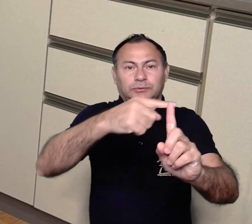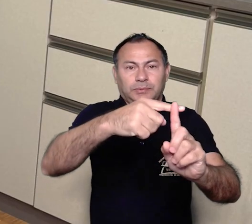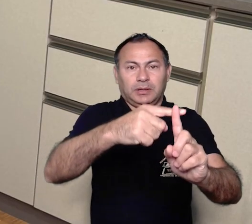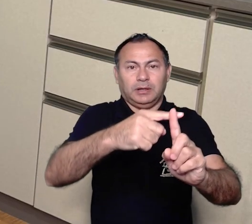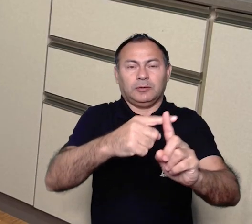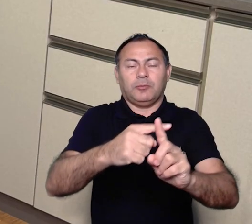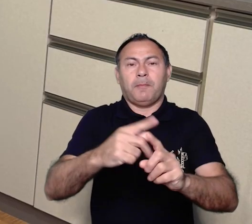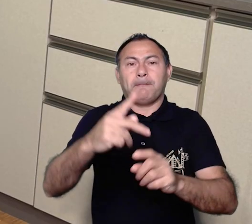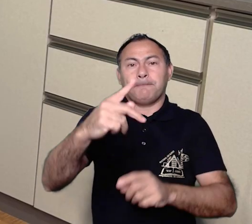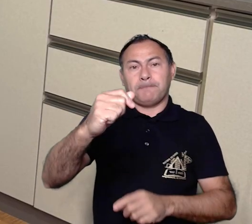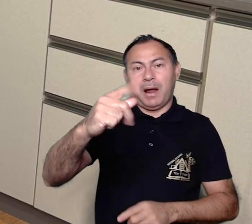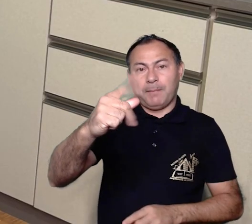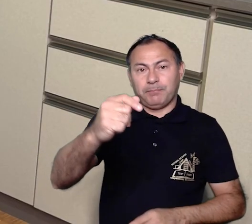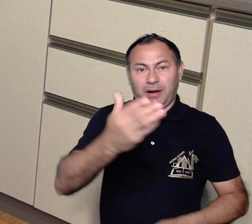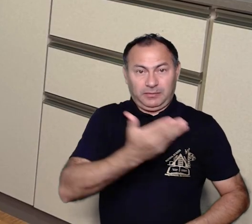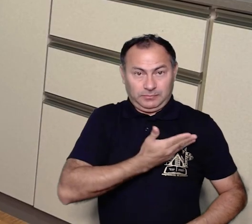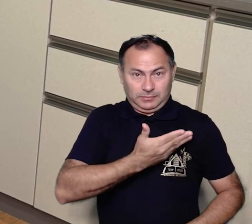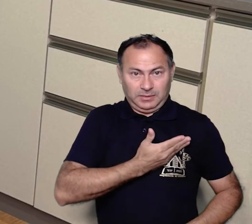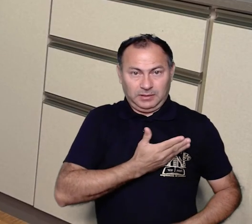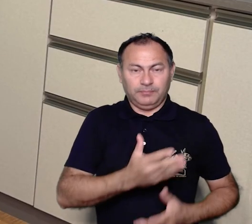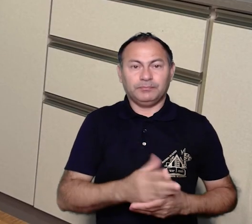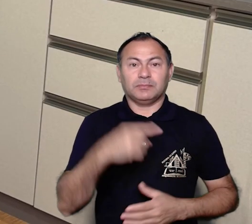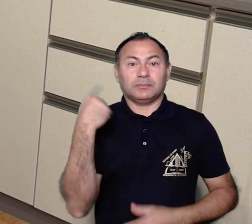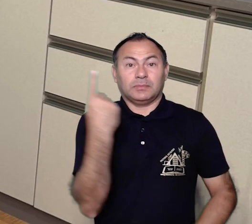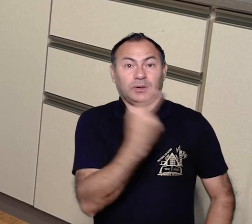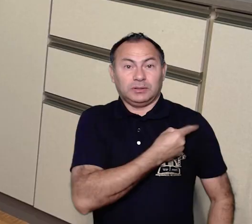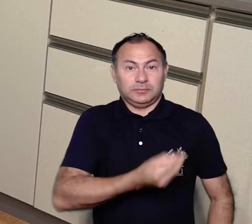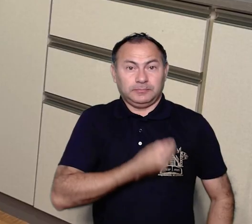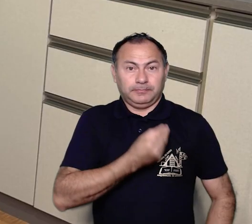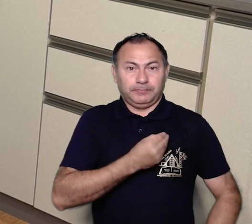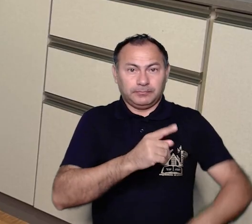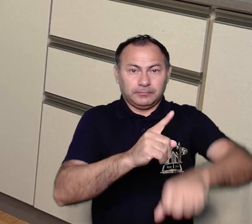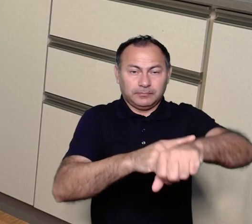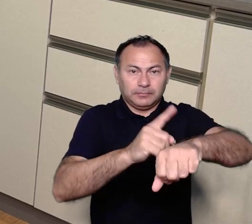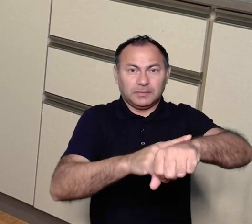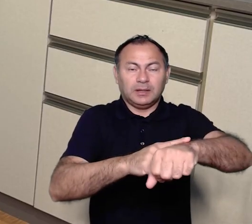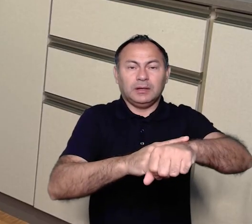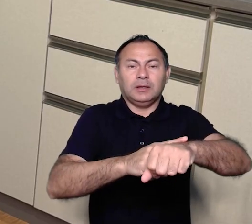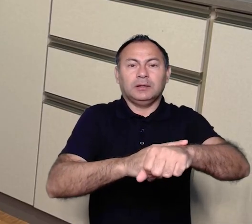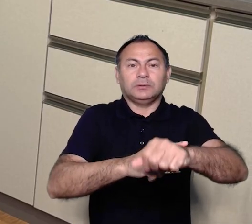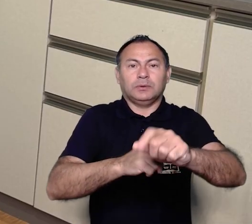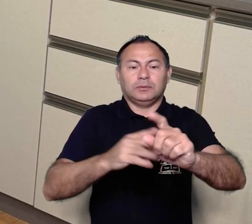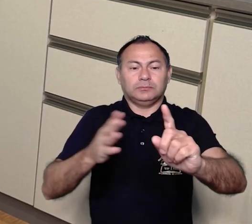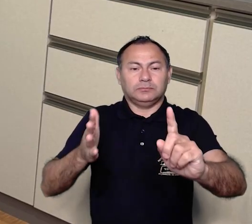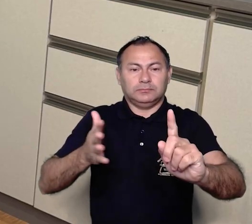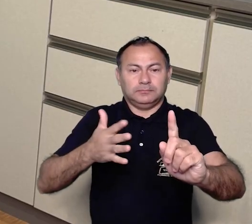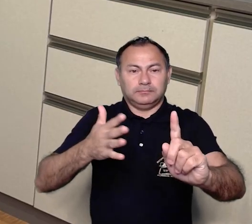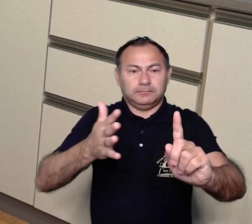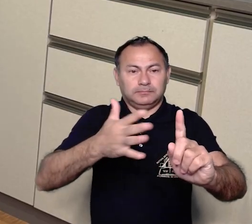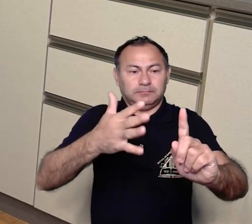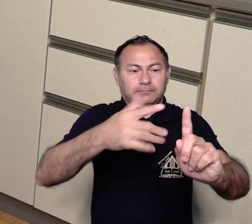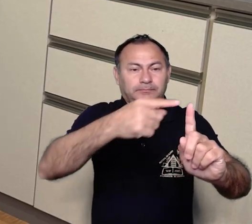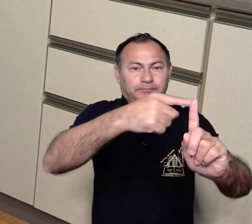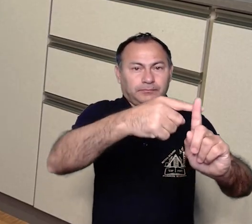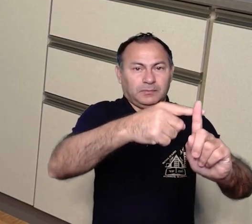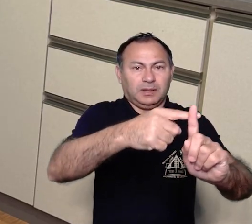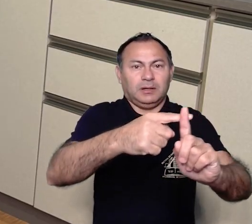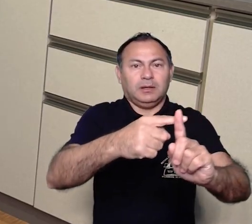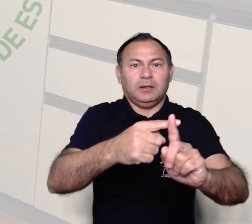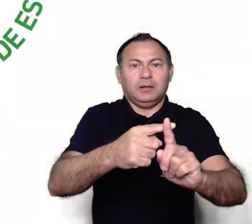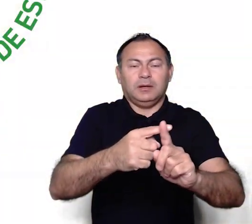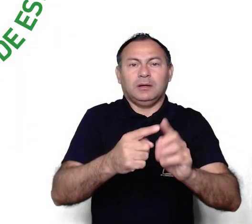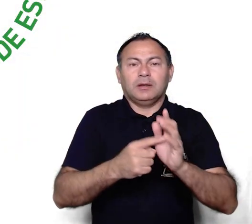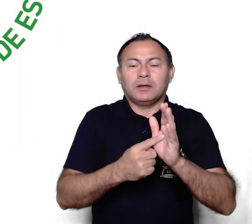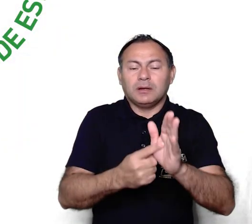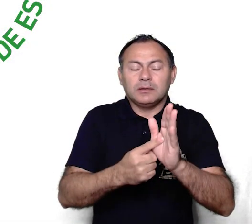o Papa Francisco, nós estamos vivendo este tempo do jubileu. Aí tem a